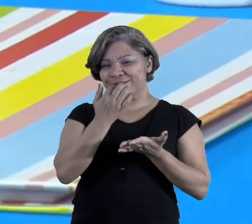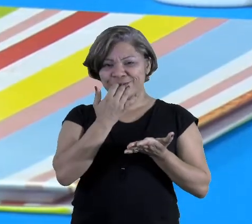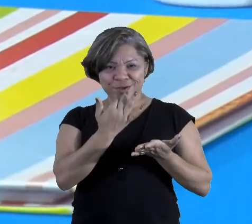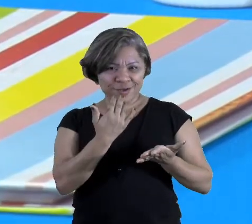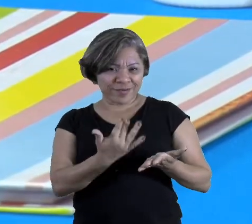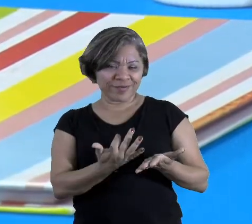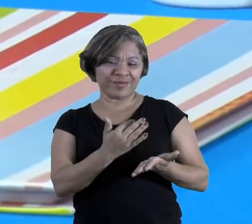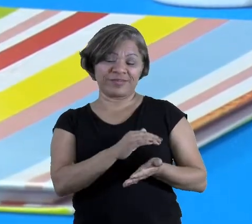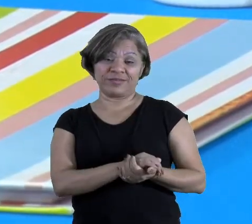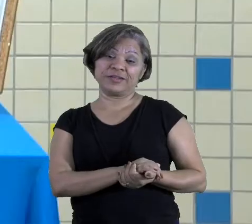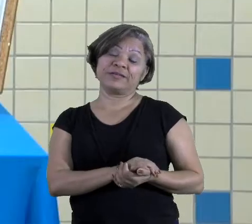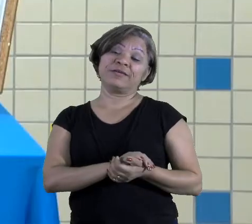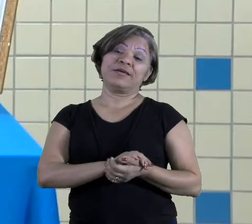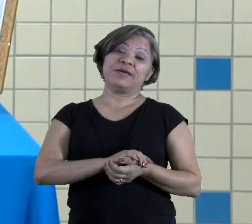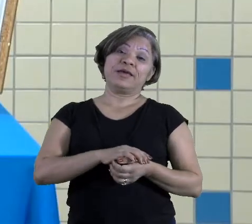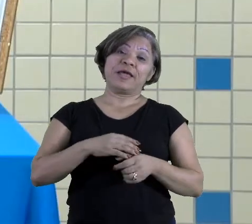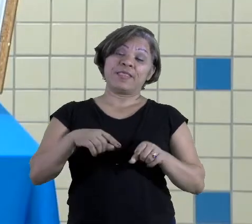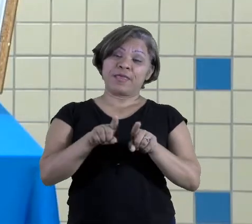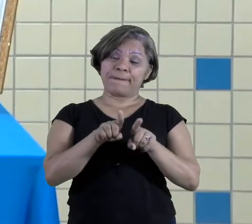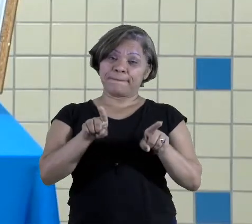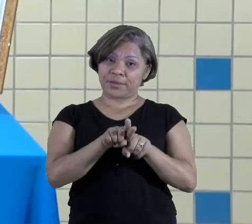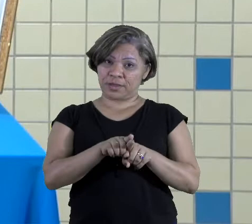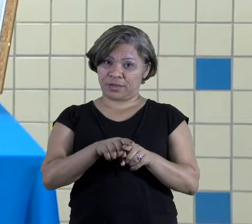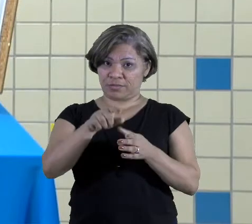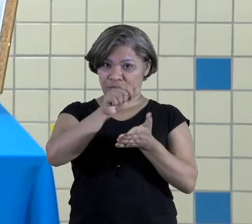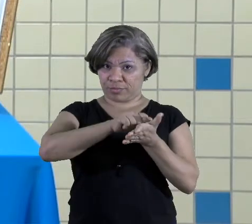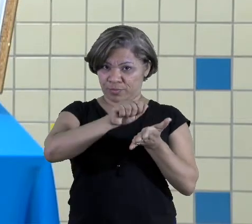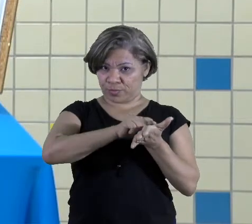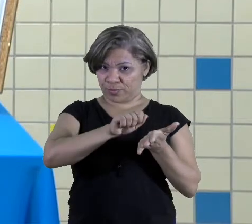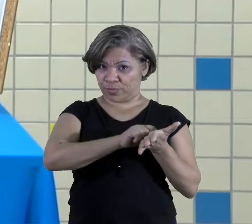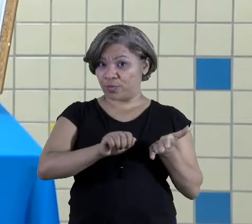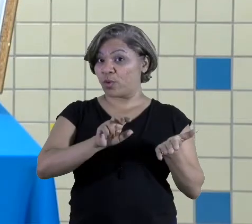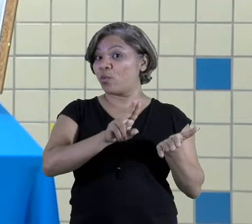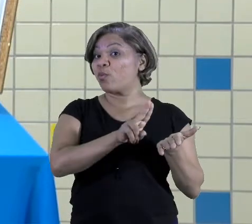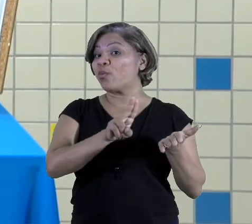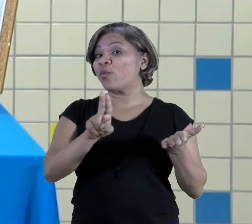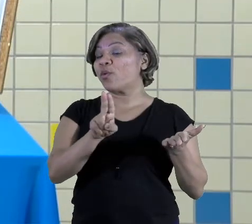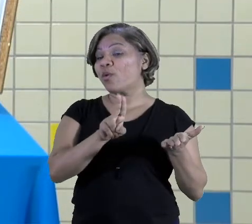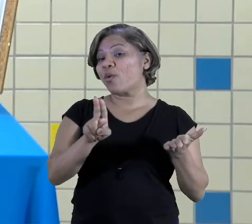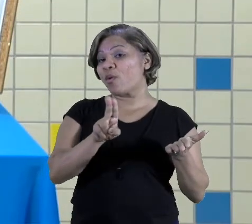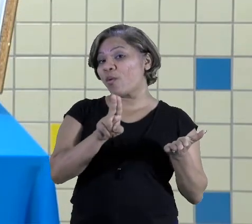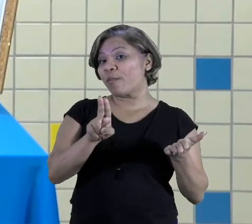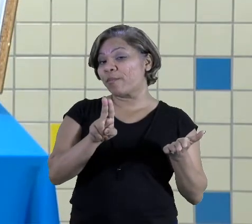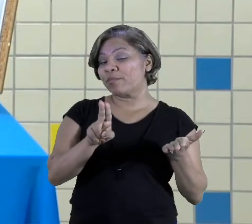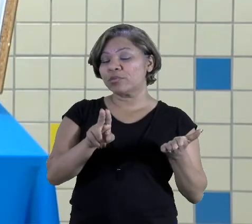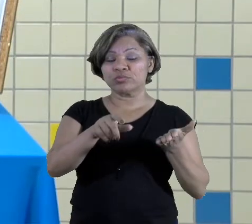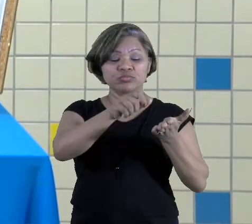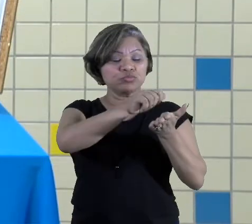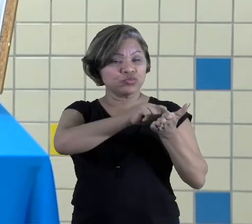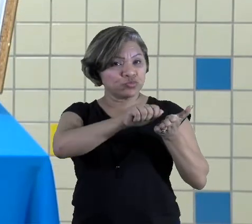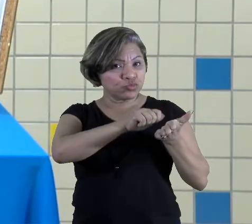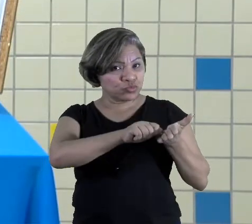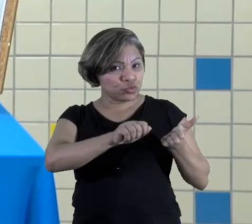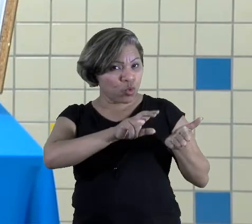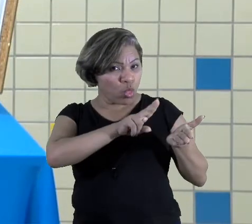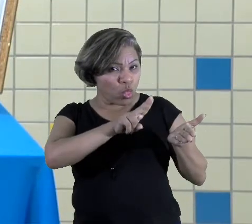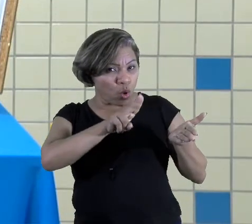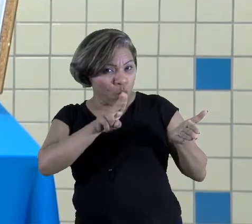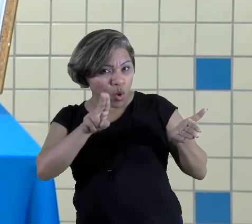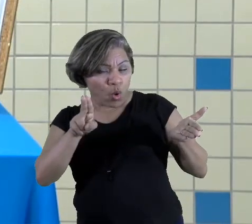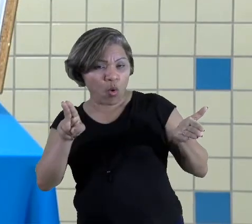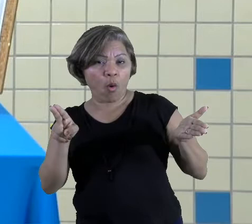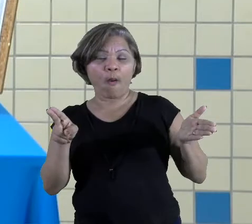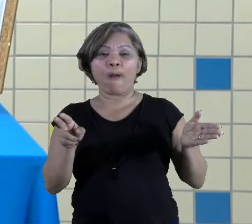e escrever o nome, lembrando que é muito importante a escrita do nome completo. Ou seja,